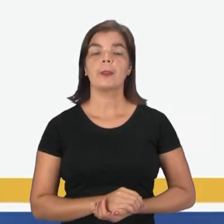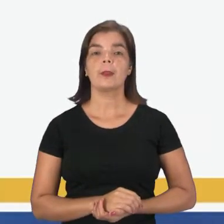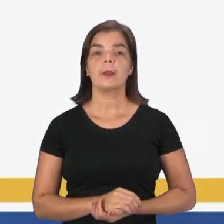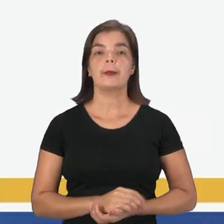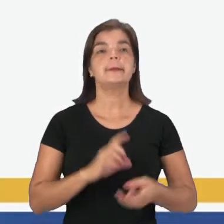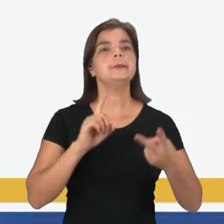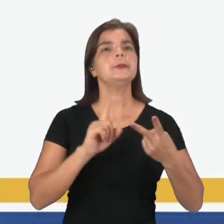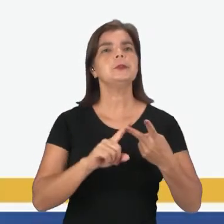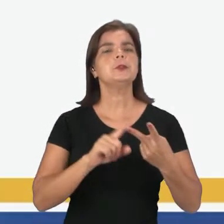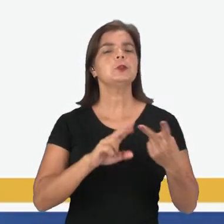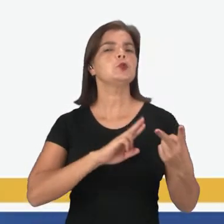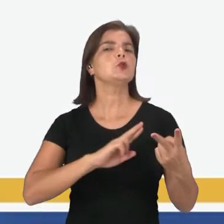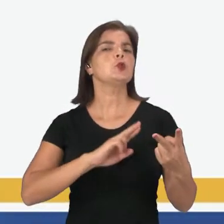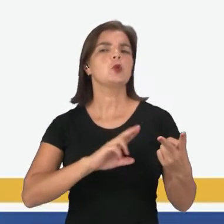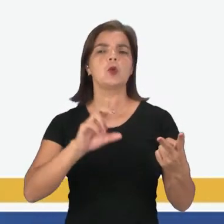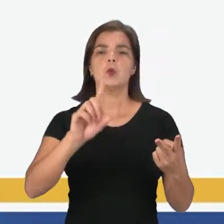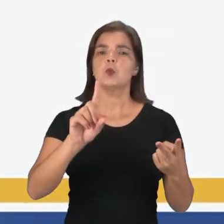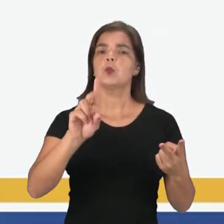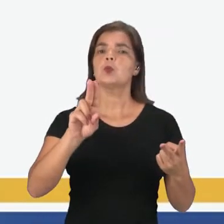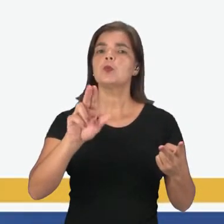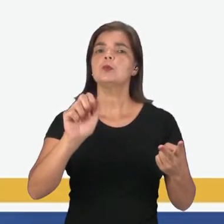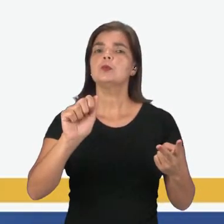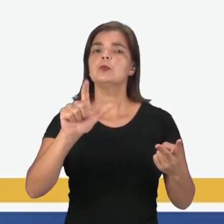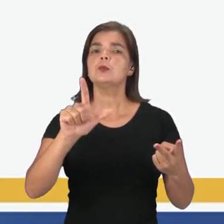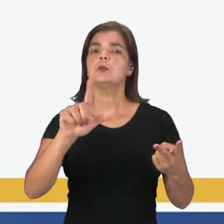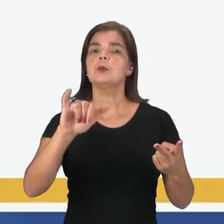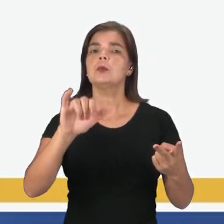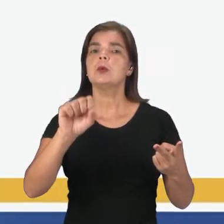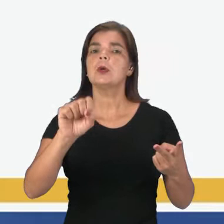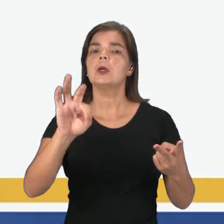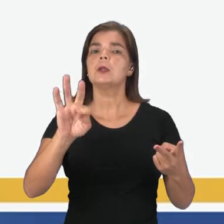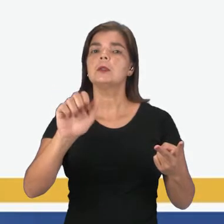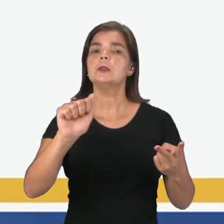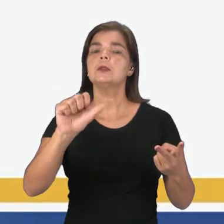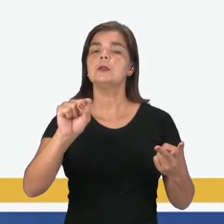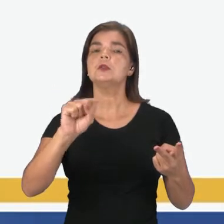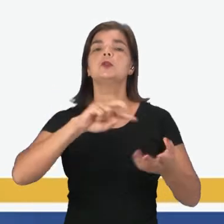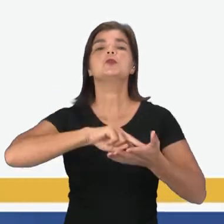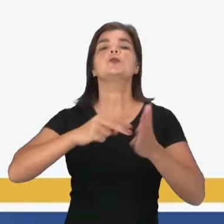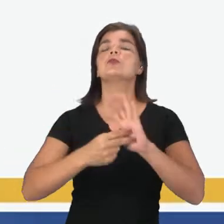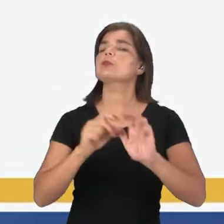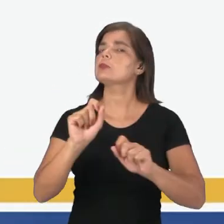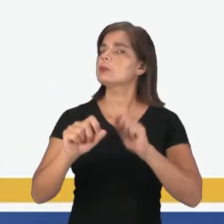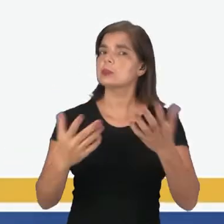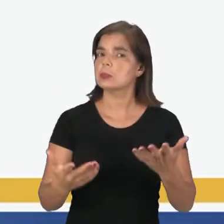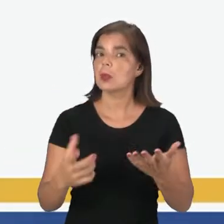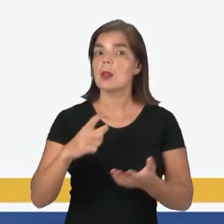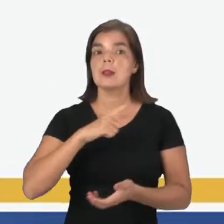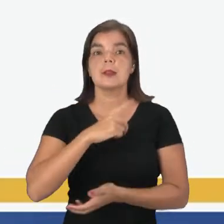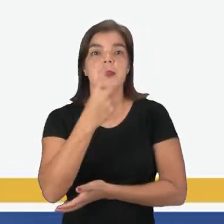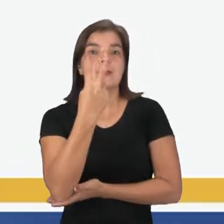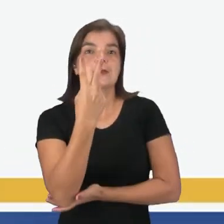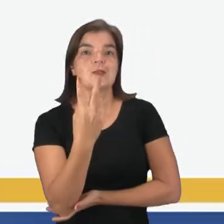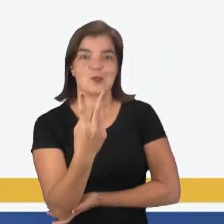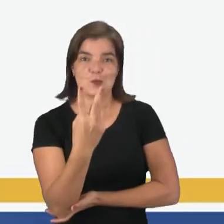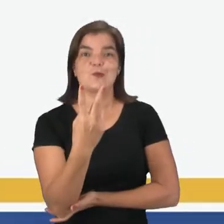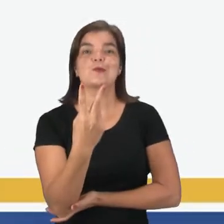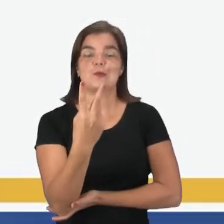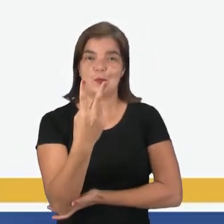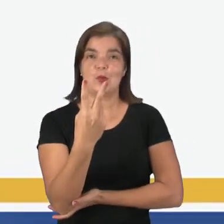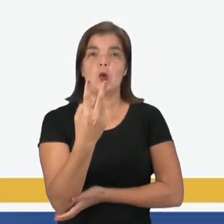um só. E as religiões dualistas? O que são religiões dualistas? Olha, elas têm